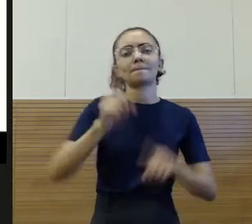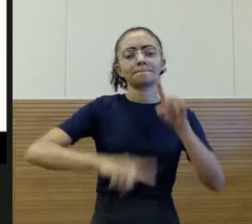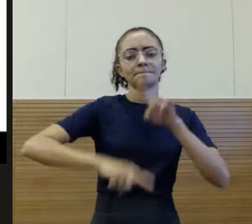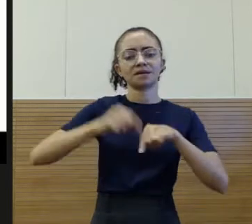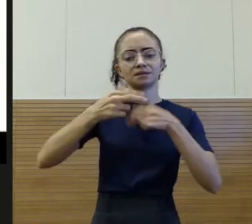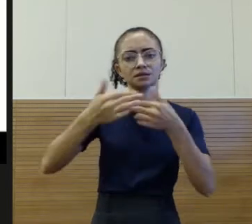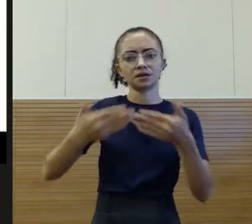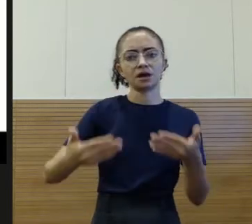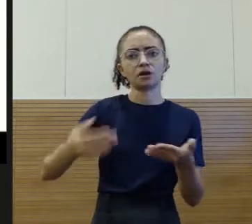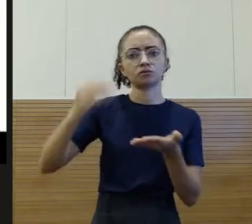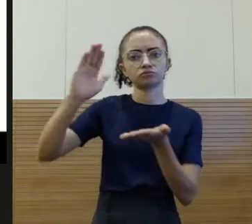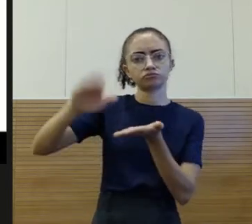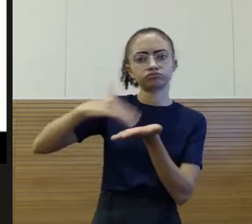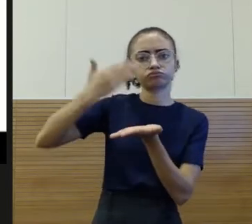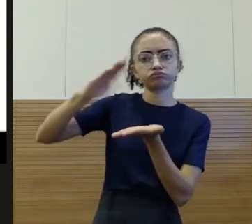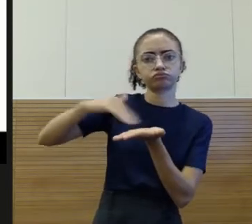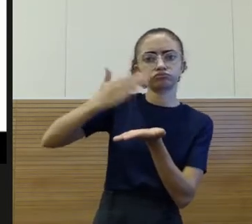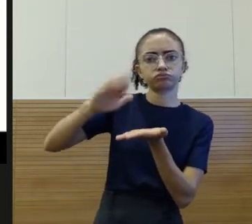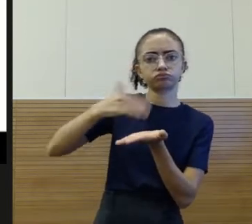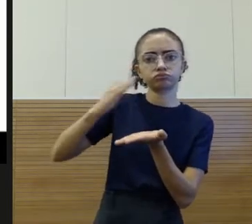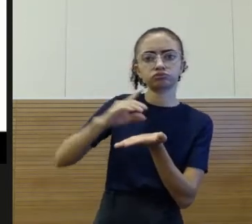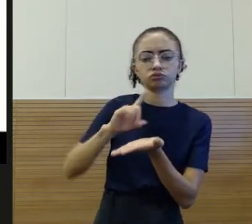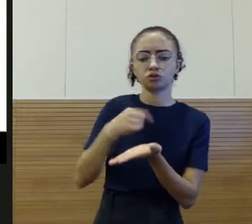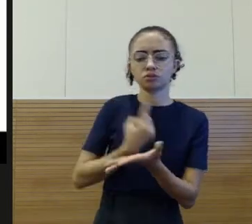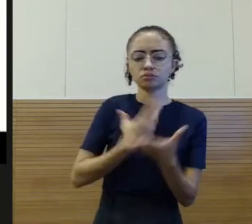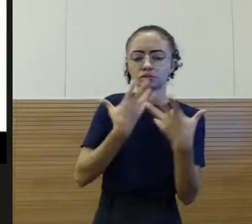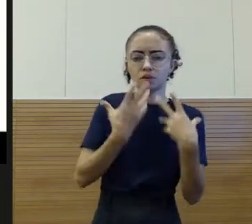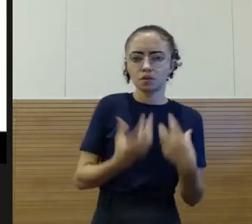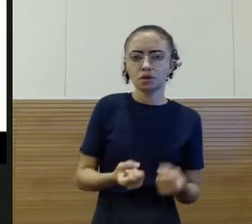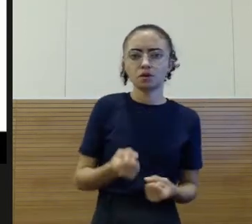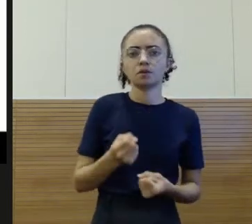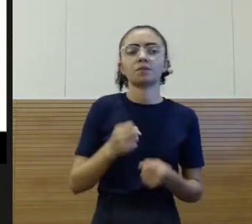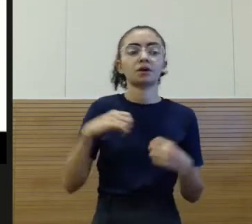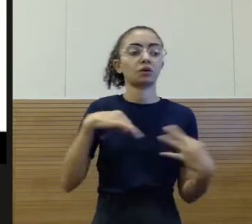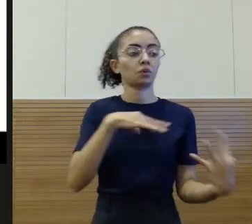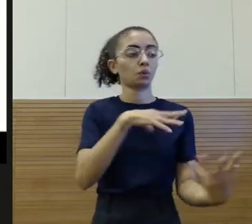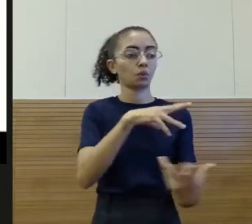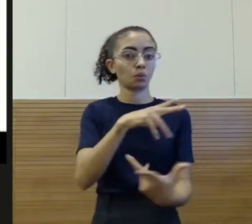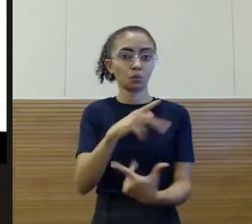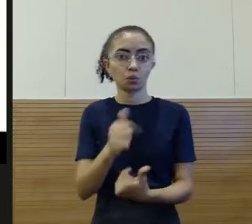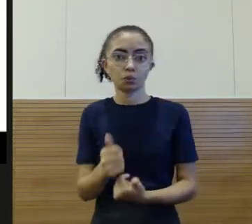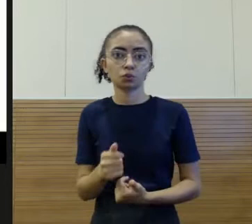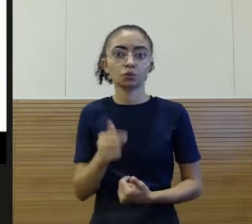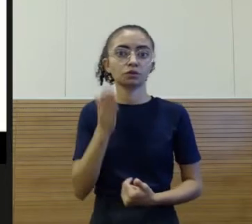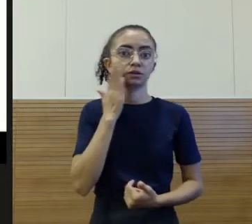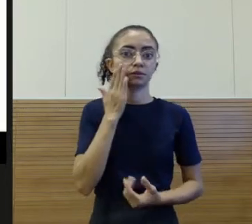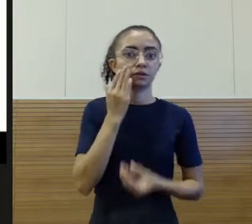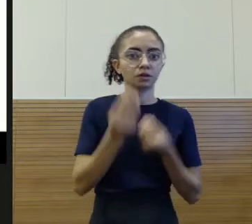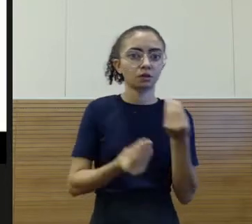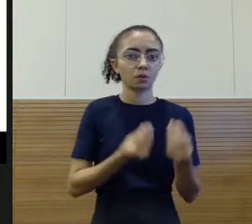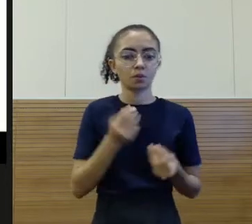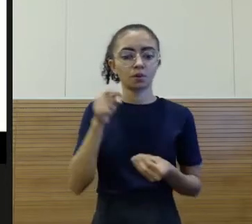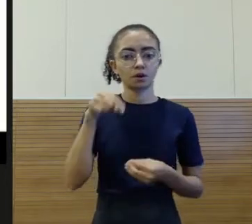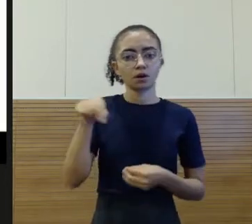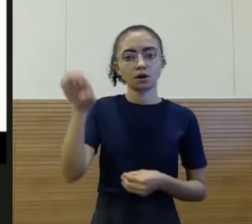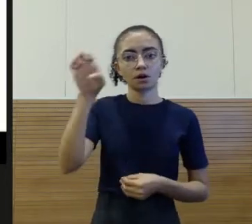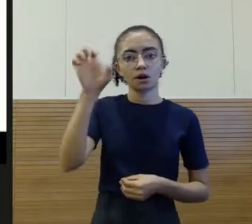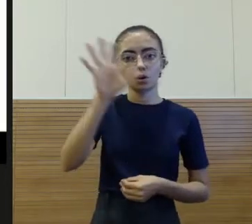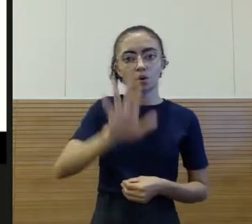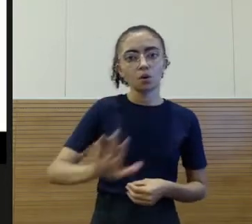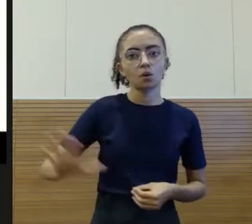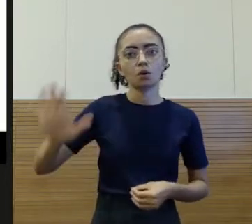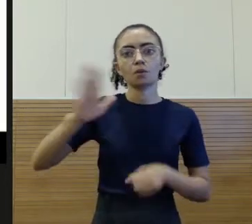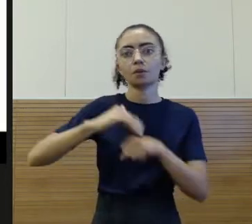materiais de vocês, para que o mundo conheça os seus processos e, em comparação à Europa, somos a região que tem mais desenvolvido os guias alimentares e